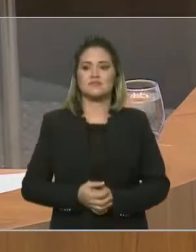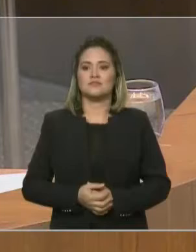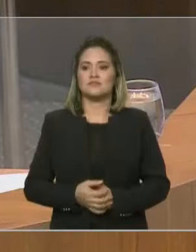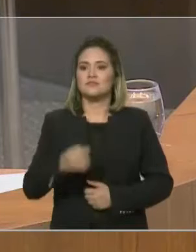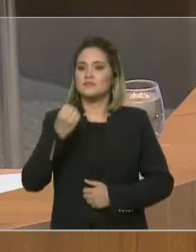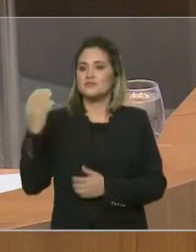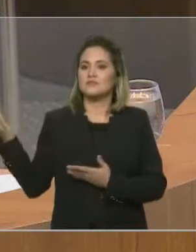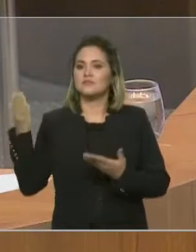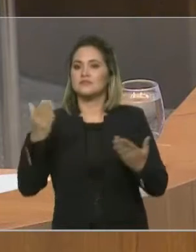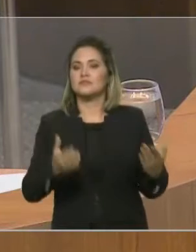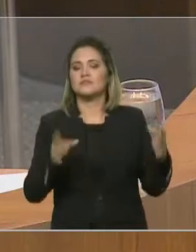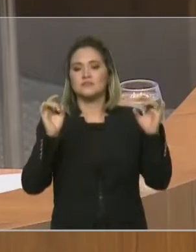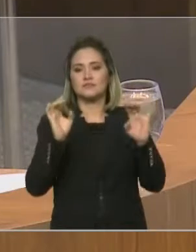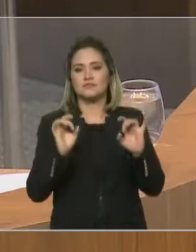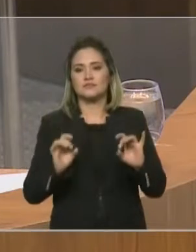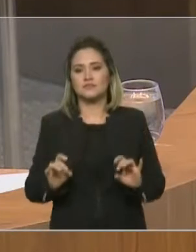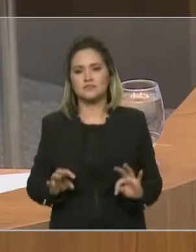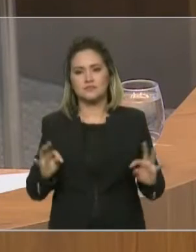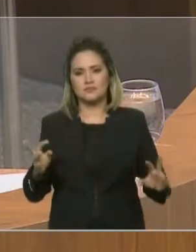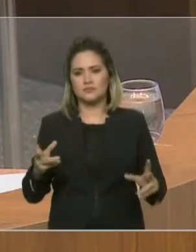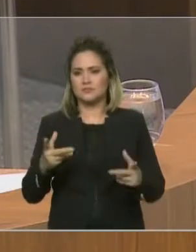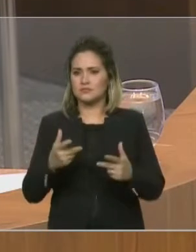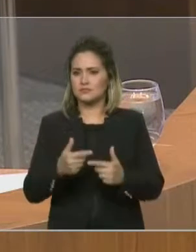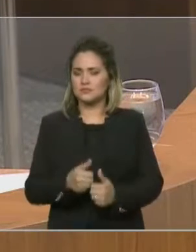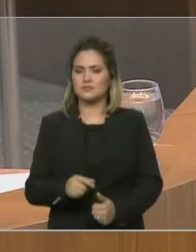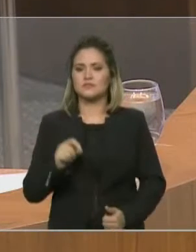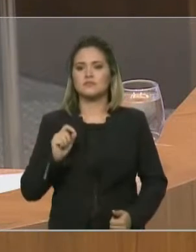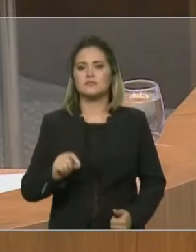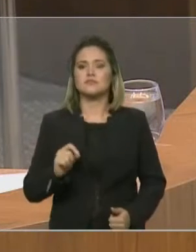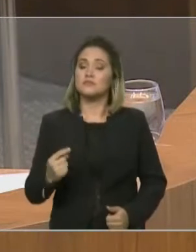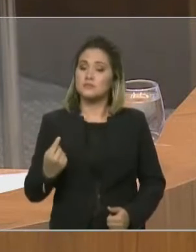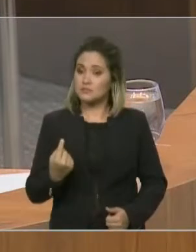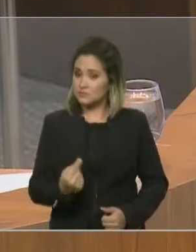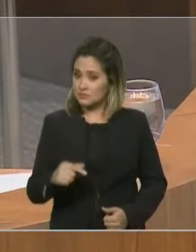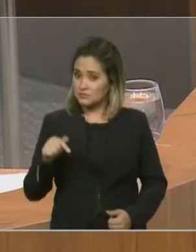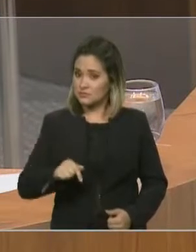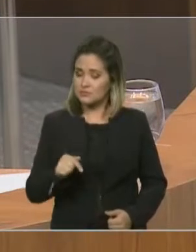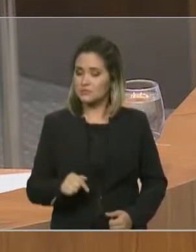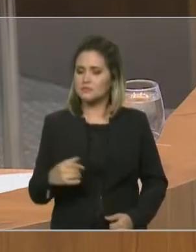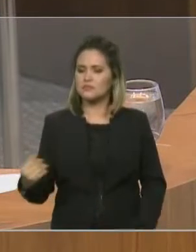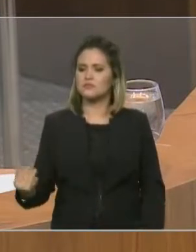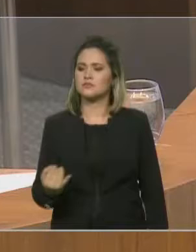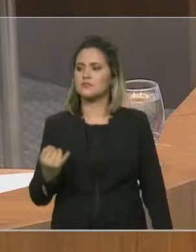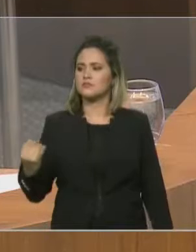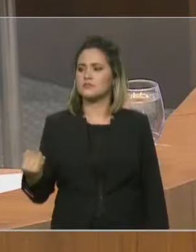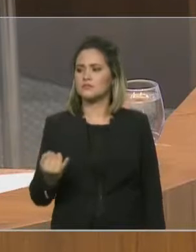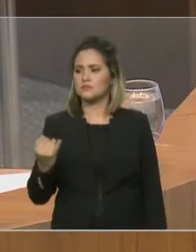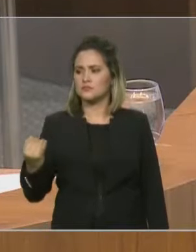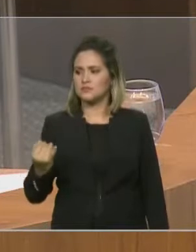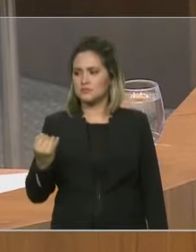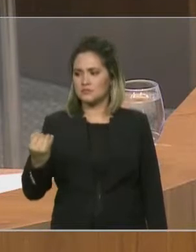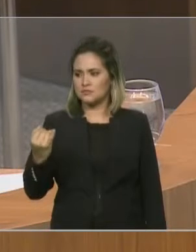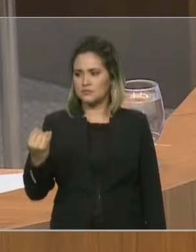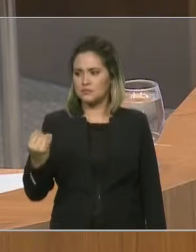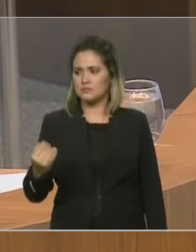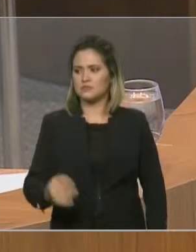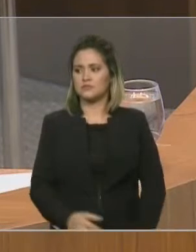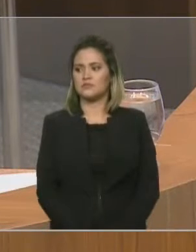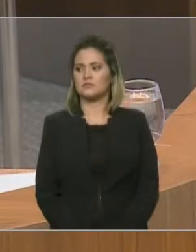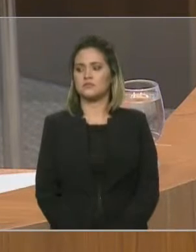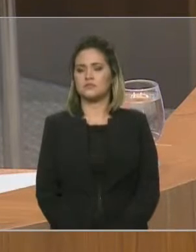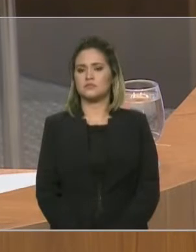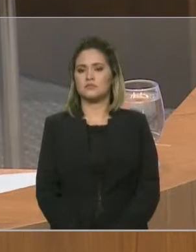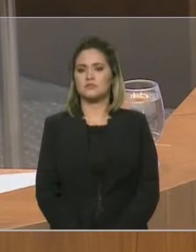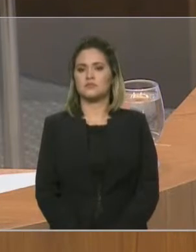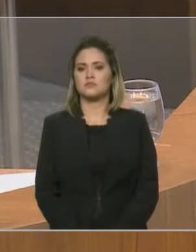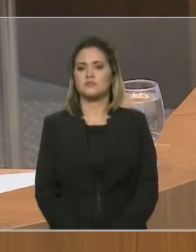todos os presentes que estão comparecendo para esse momento importante para debater um tema trazido pela